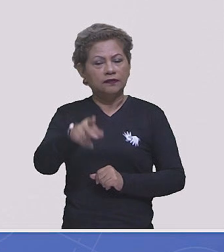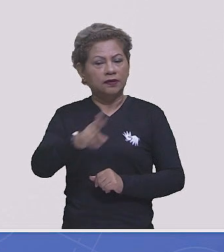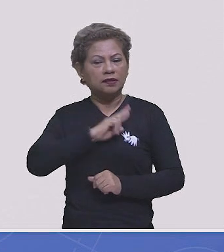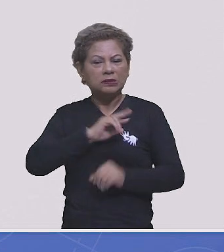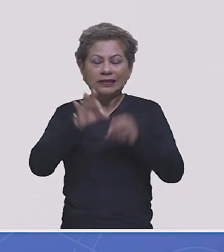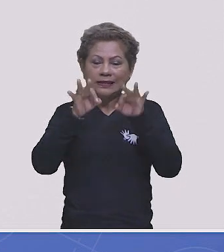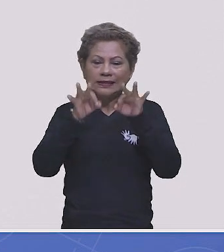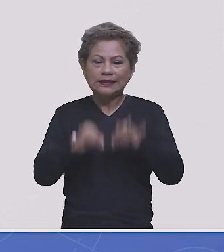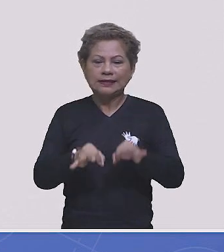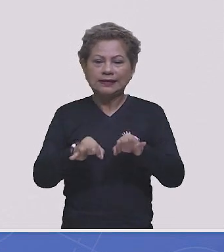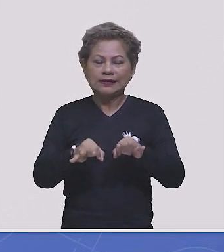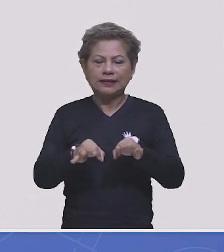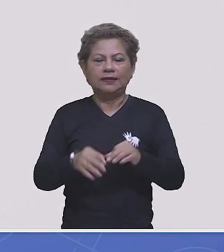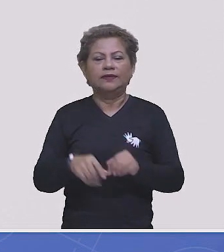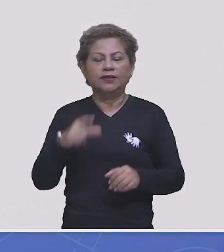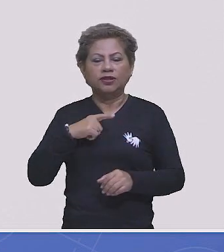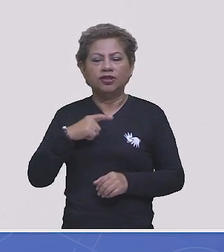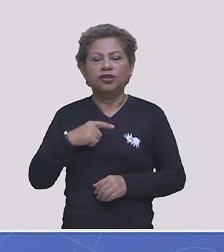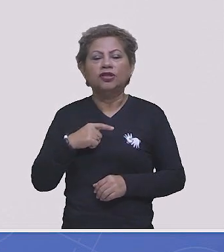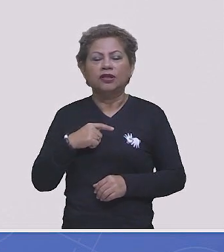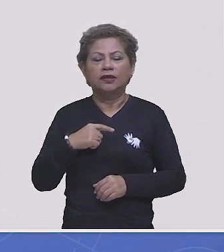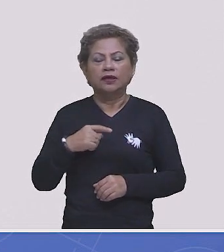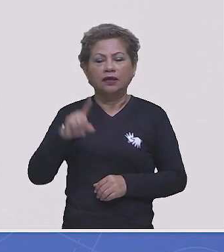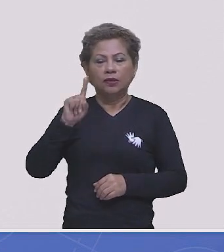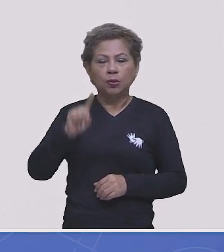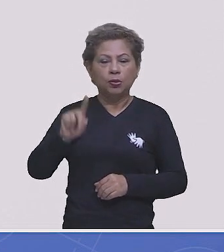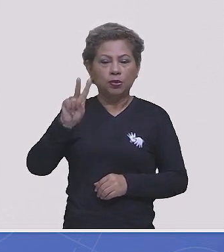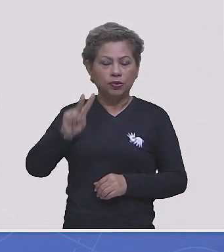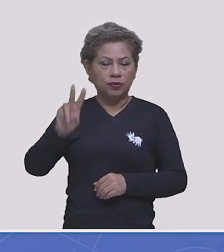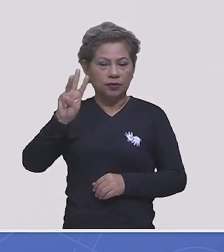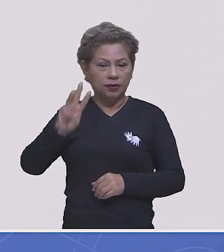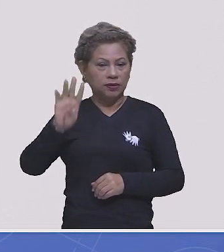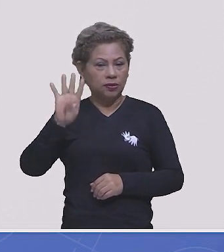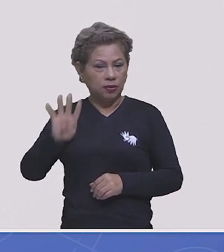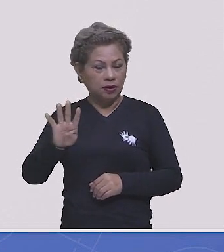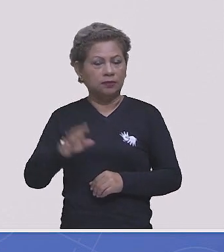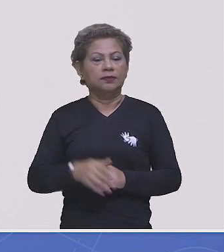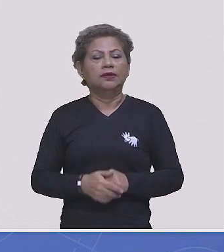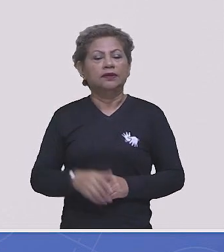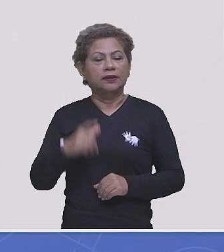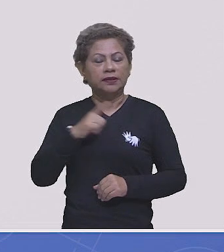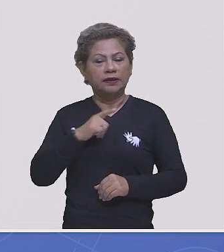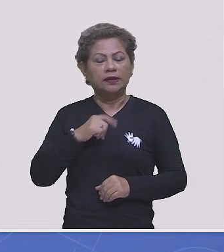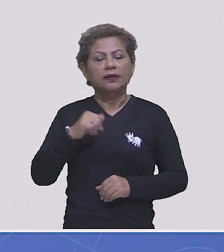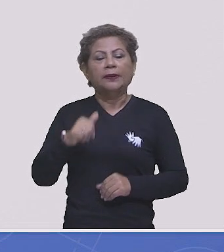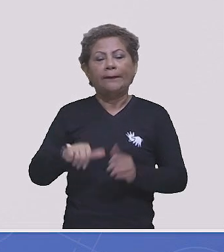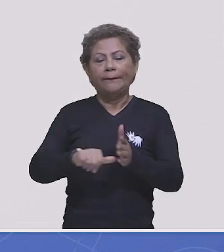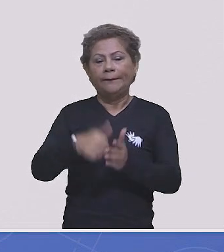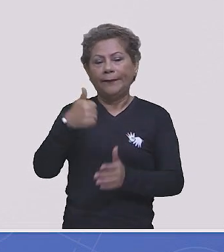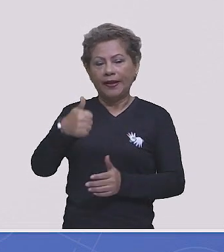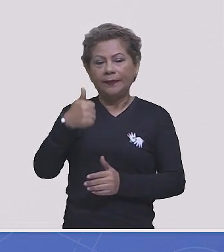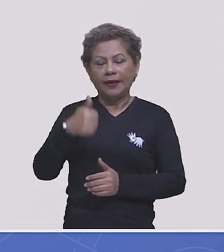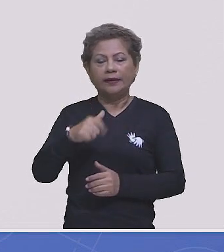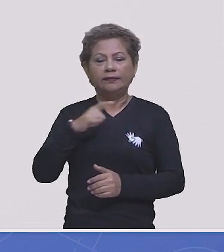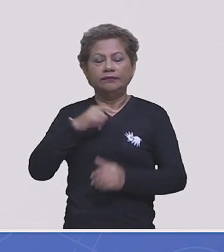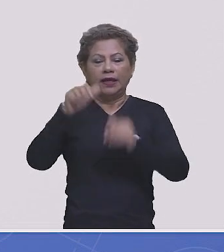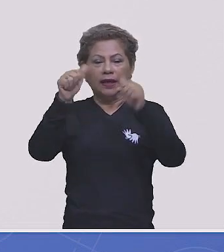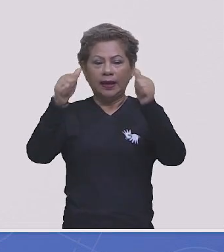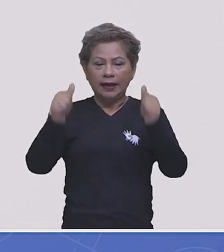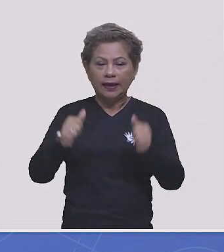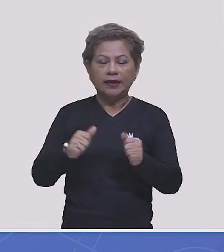correta. Aí nós tínhamos 4 afirmativas. A primeira era: a arte grega influenciou a arte romana pelo ideal de